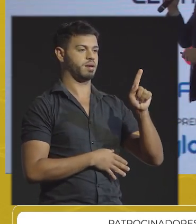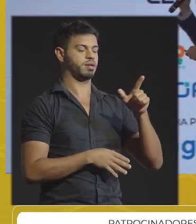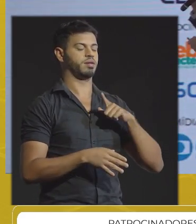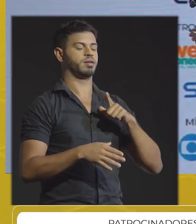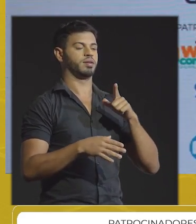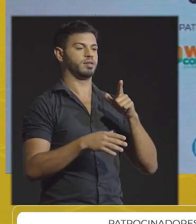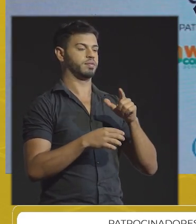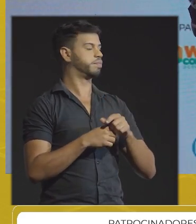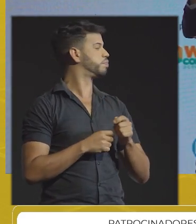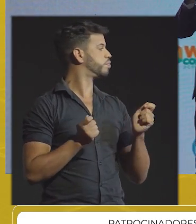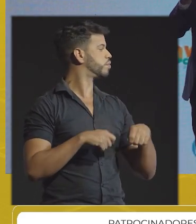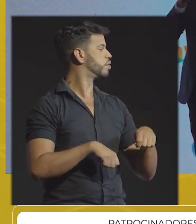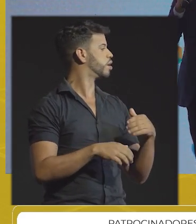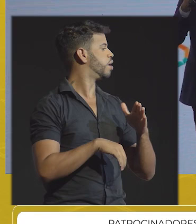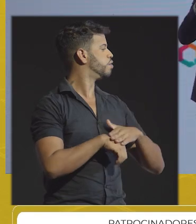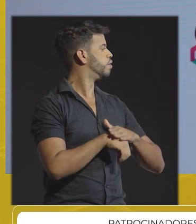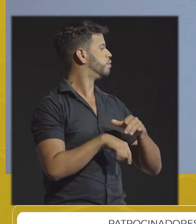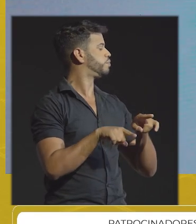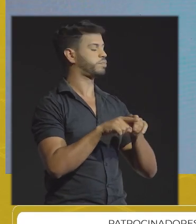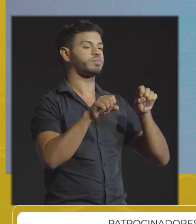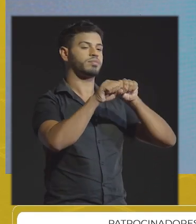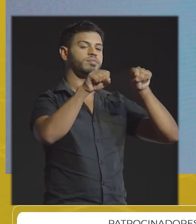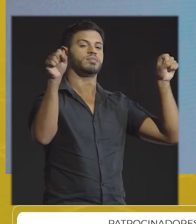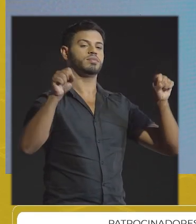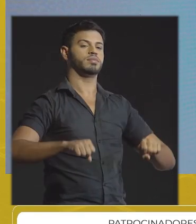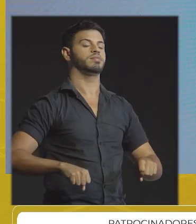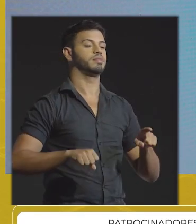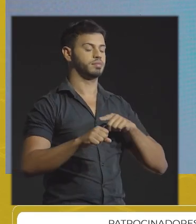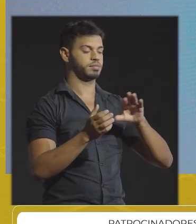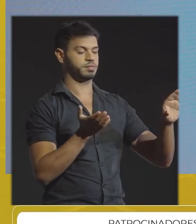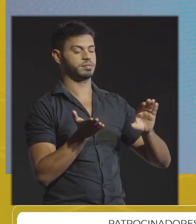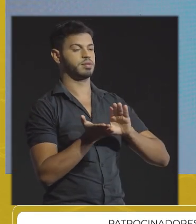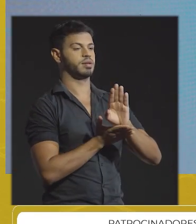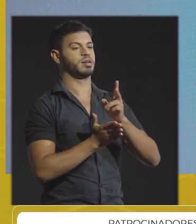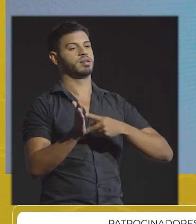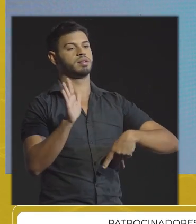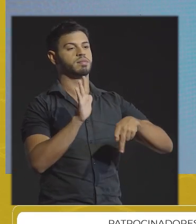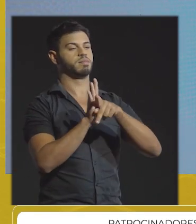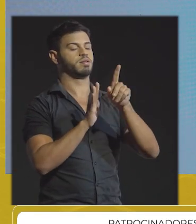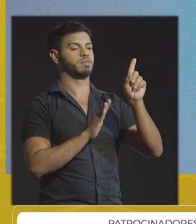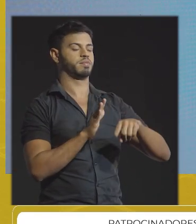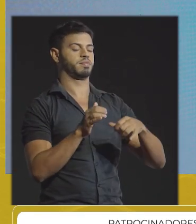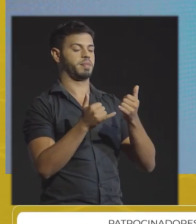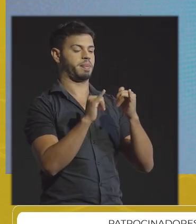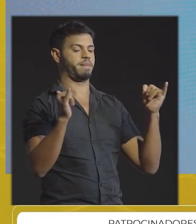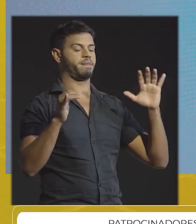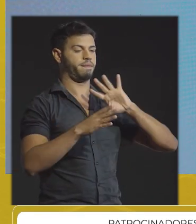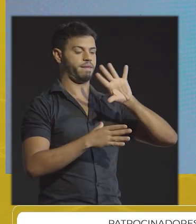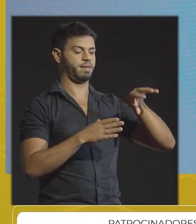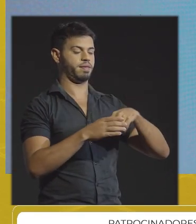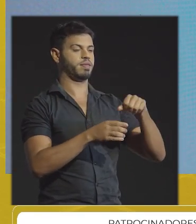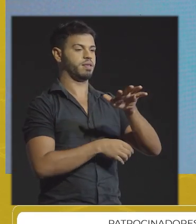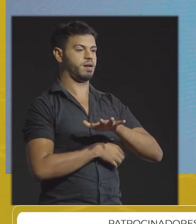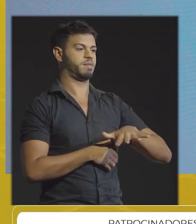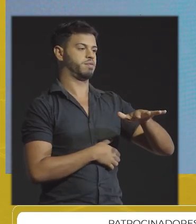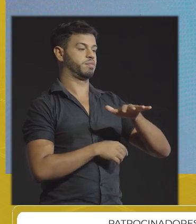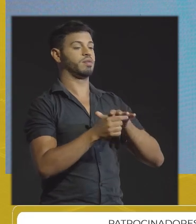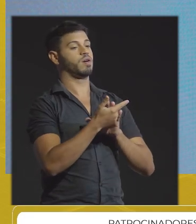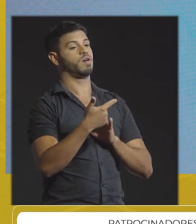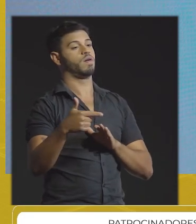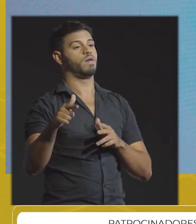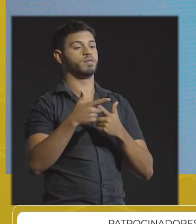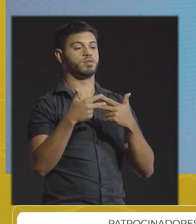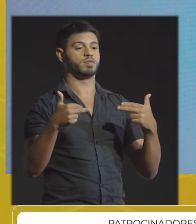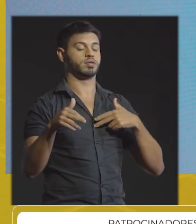atual e trabalha aí com o sistema de compensação de créditos de energia dentro da mesma área de concessão já a autoprodução